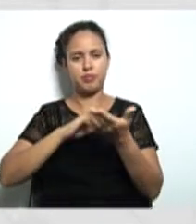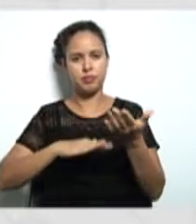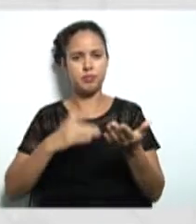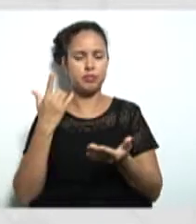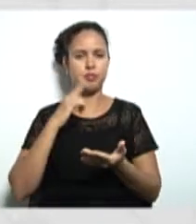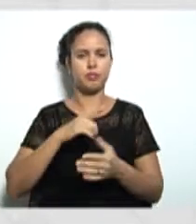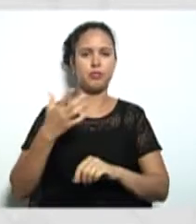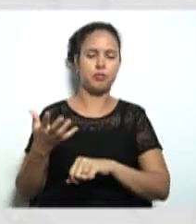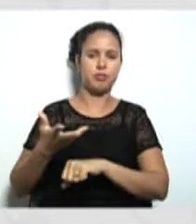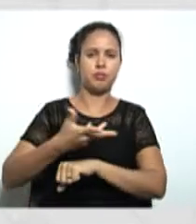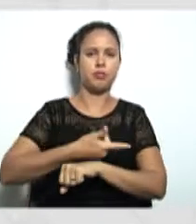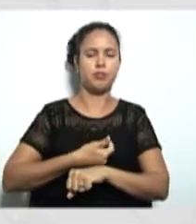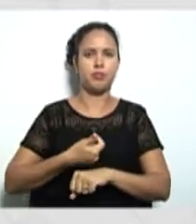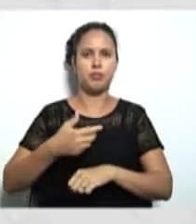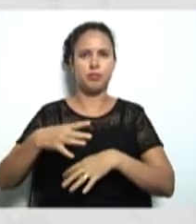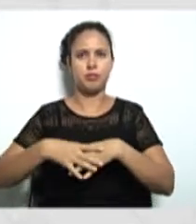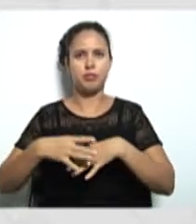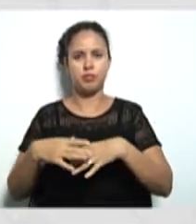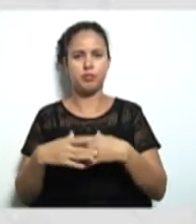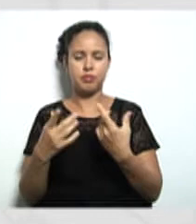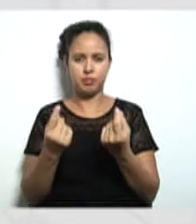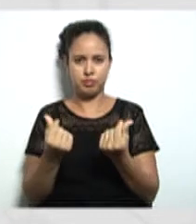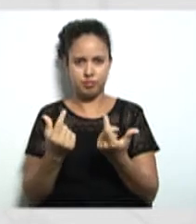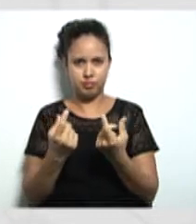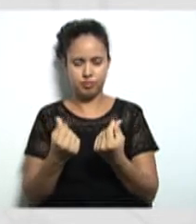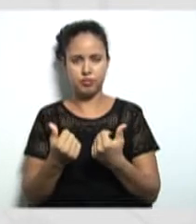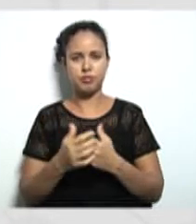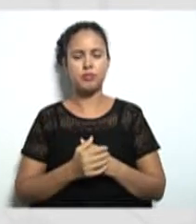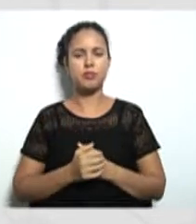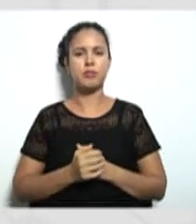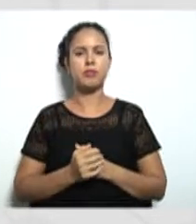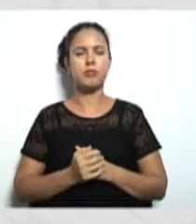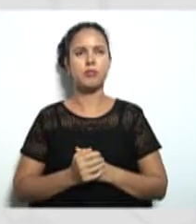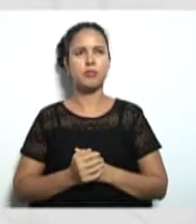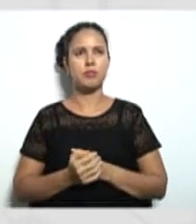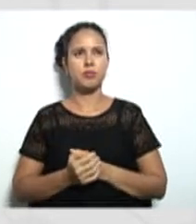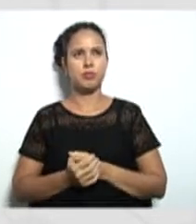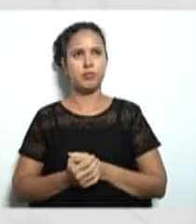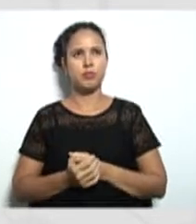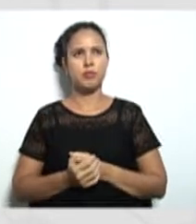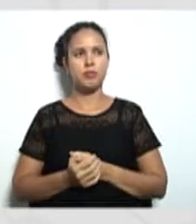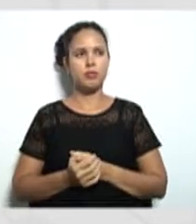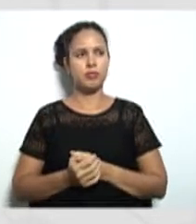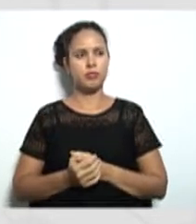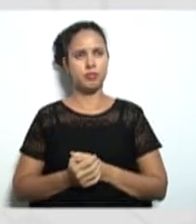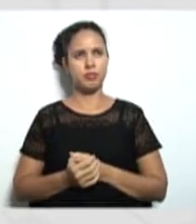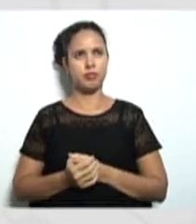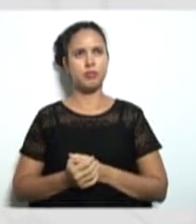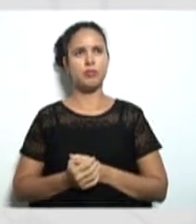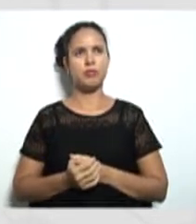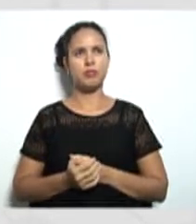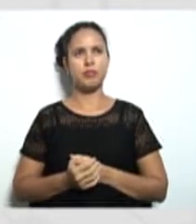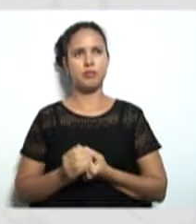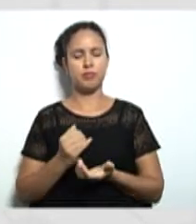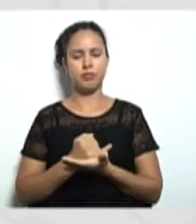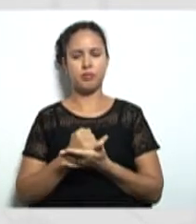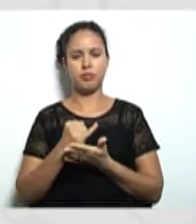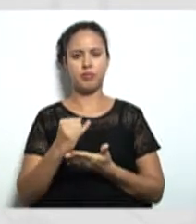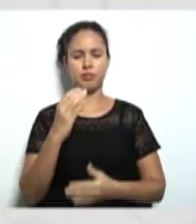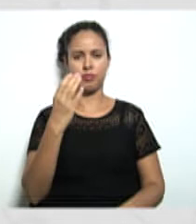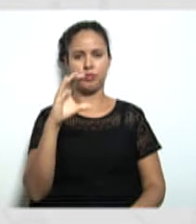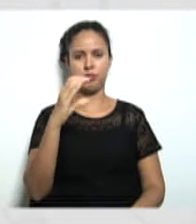essa habilidade que eu já desenvolvi, que eu já possuo. Além disso, a iniciação científica